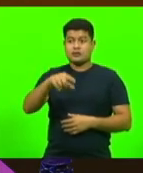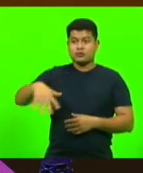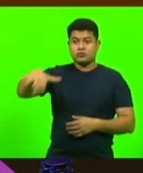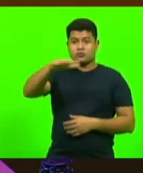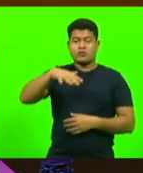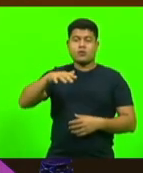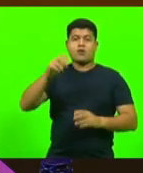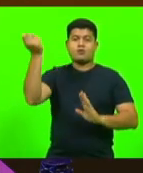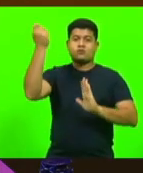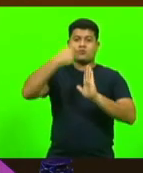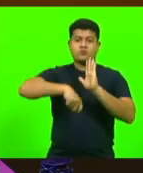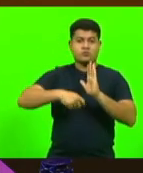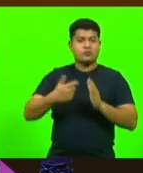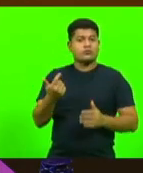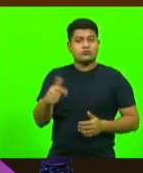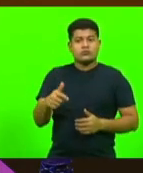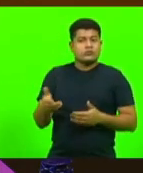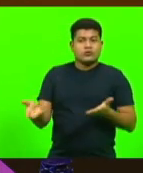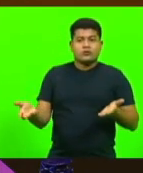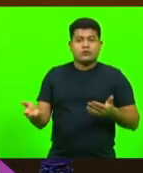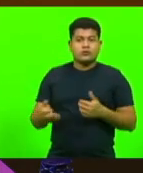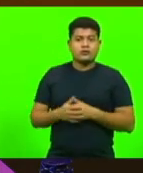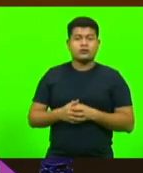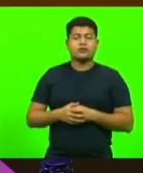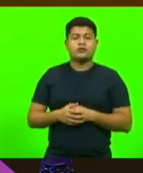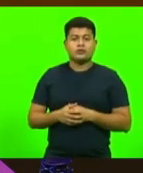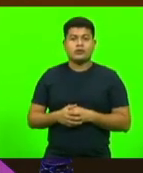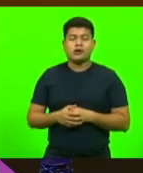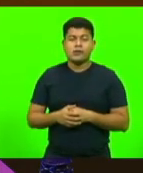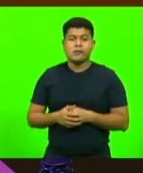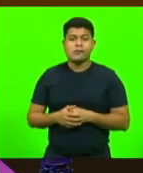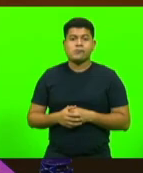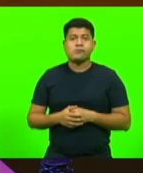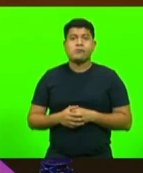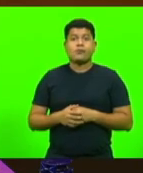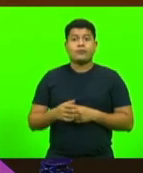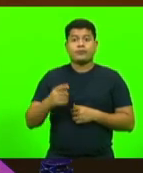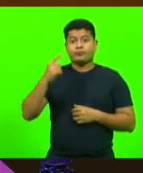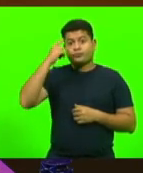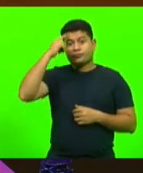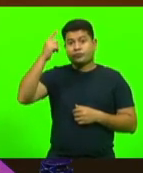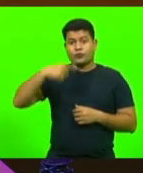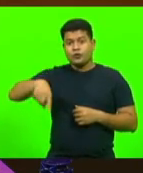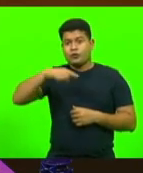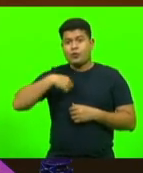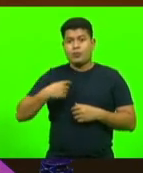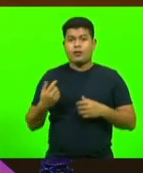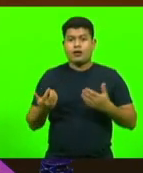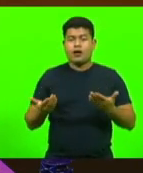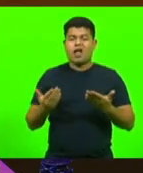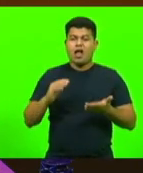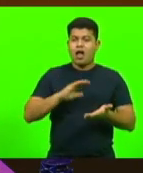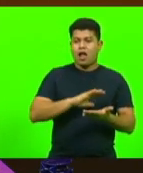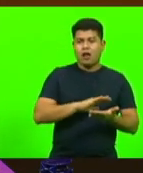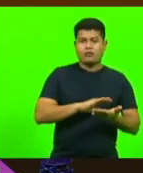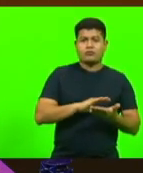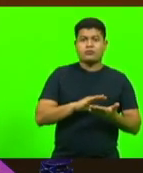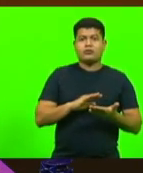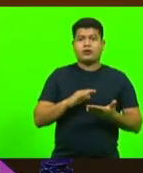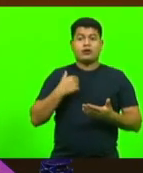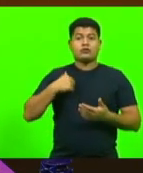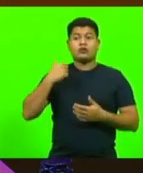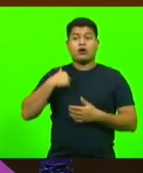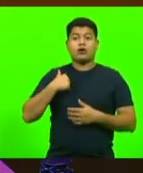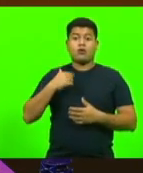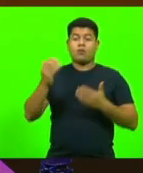tem que ir a gente não não a gente não fez nenhum tipo de interpretação aqui tem muitos